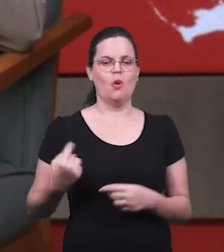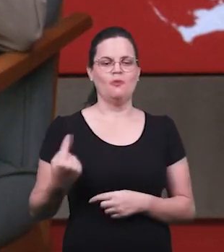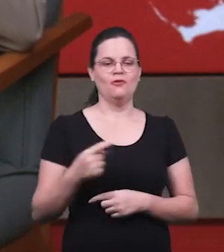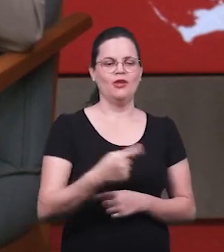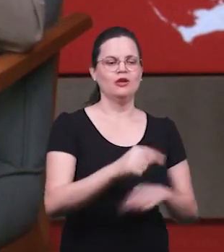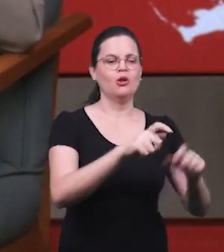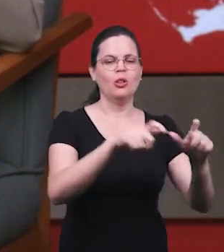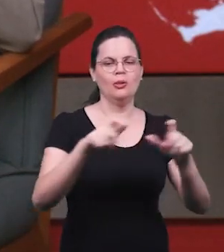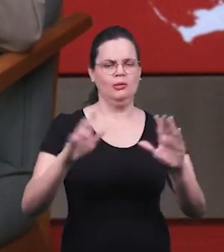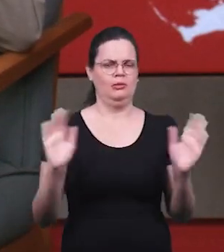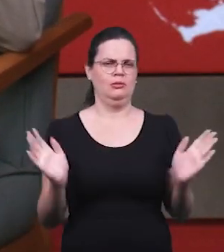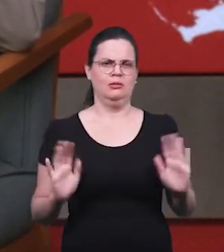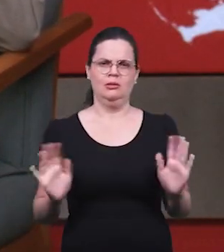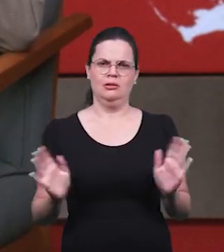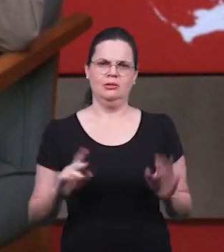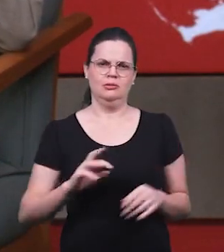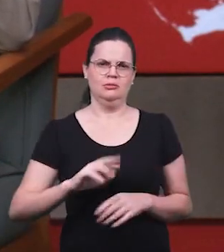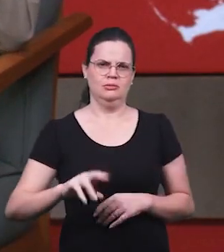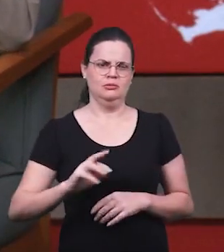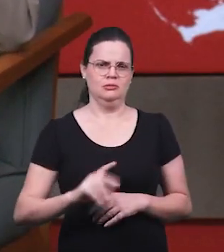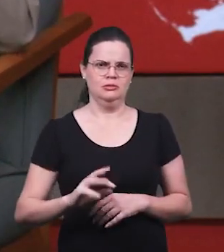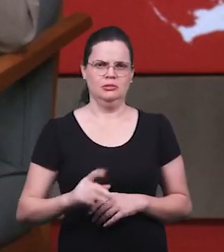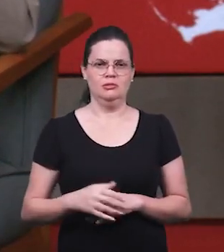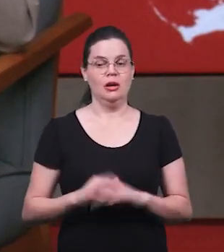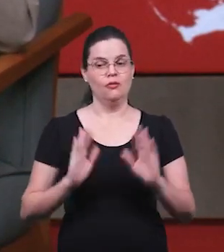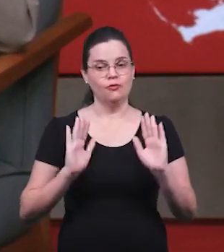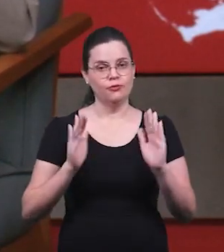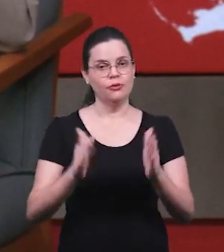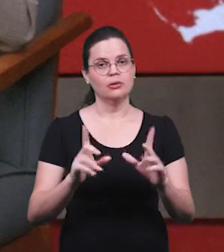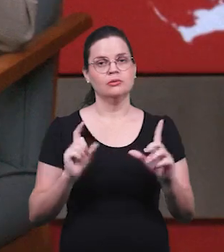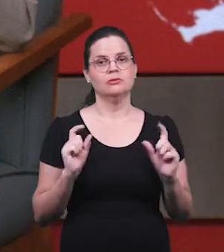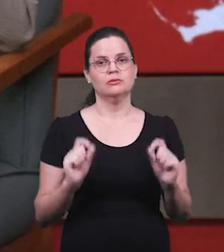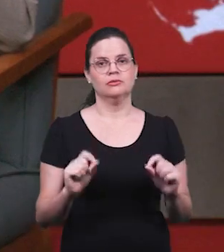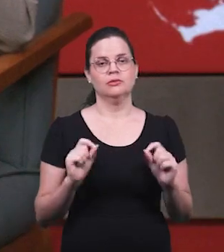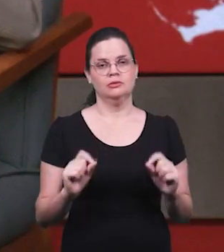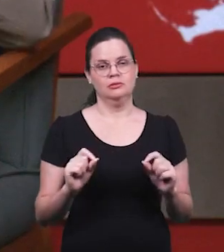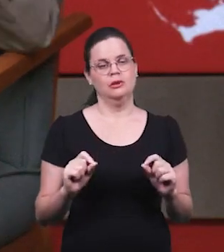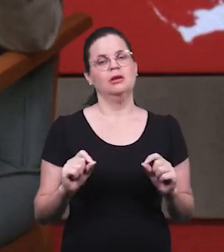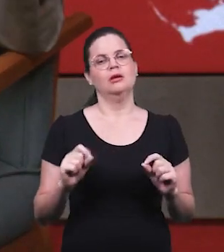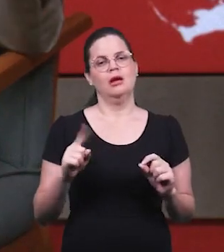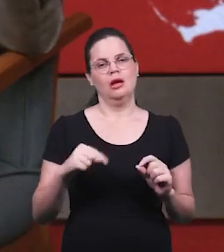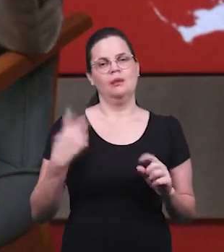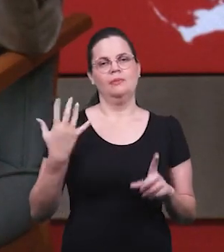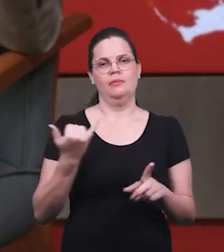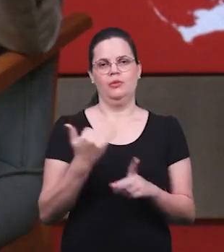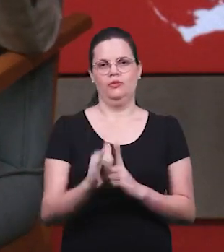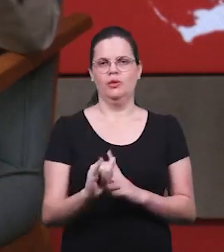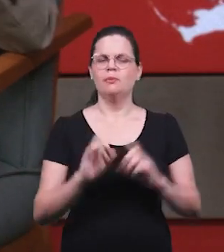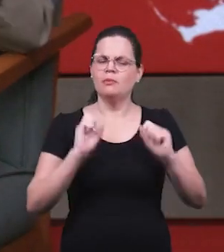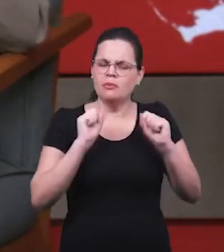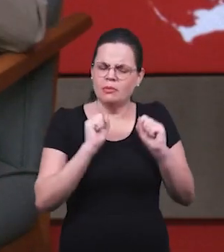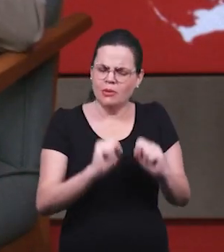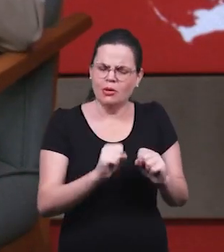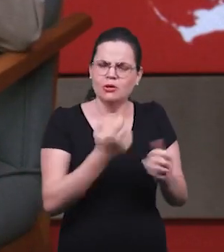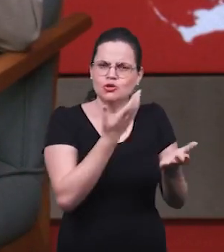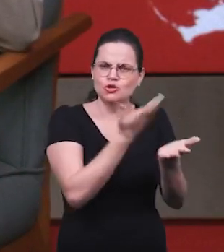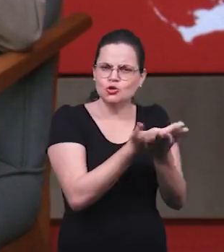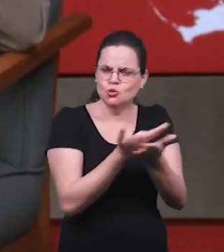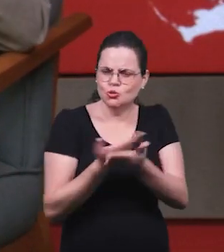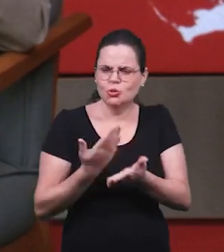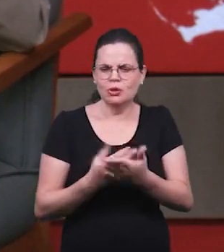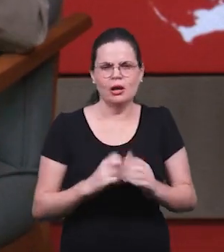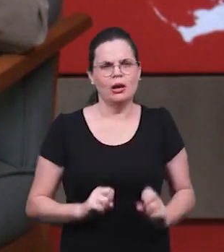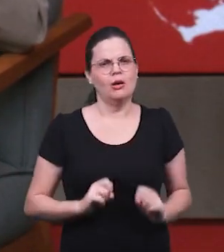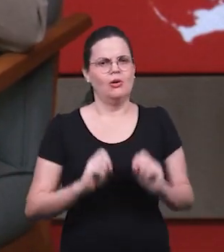preocupação não foi com esse foco, que alguns podem